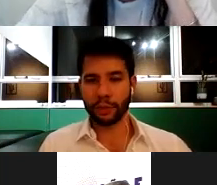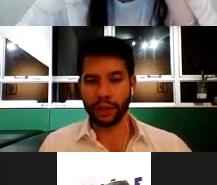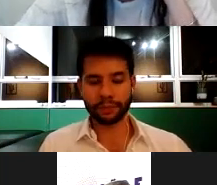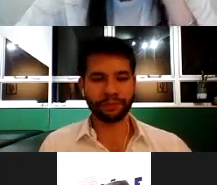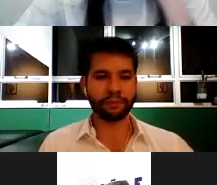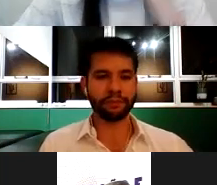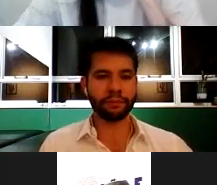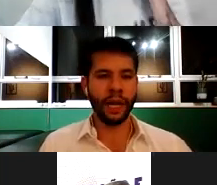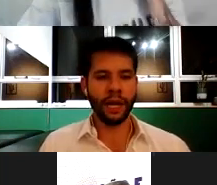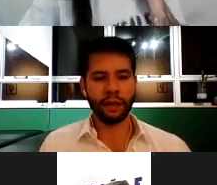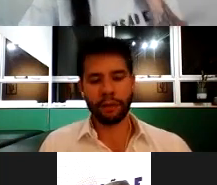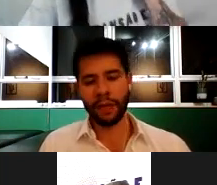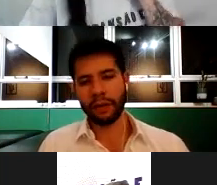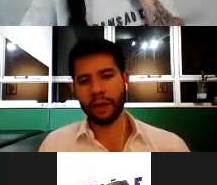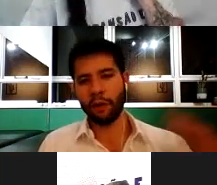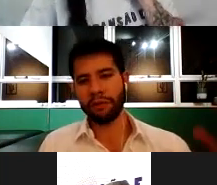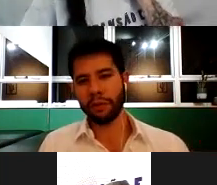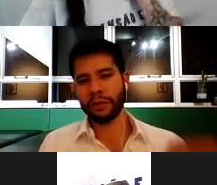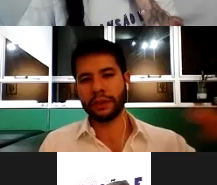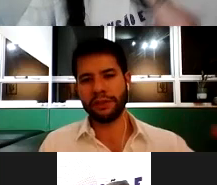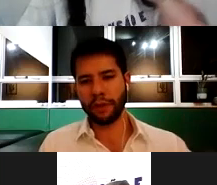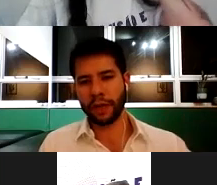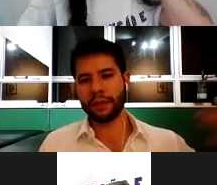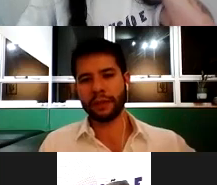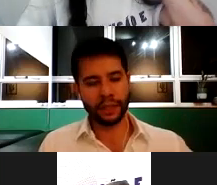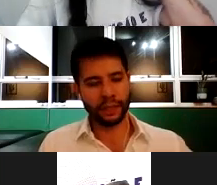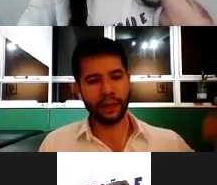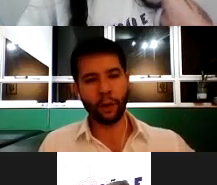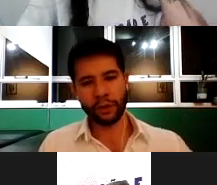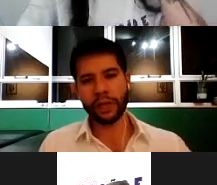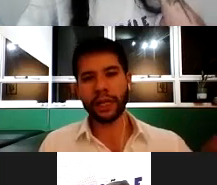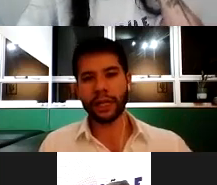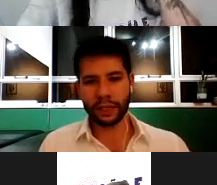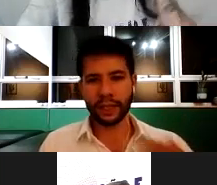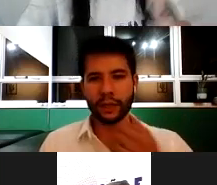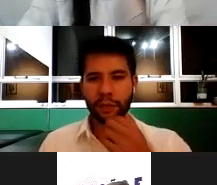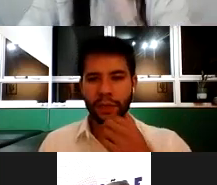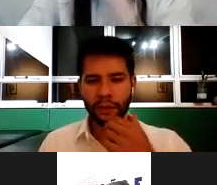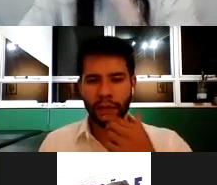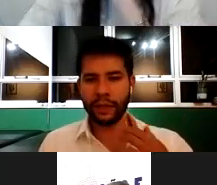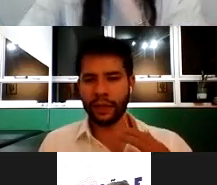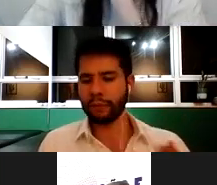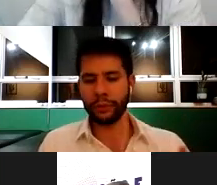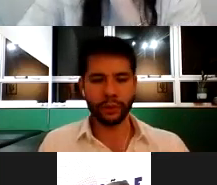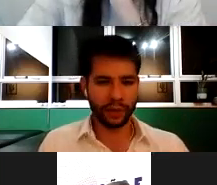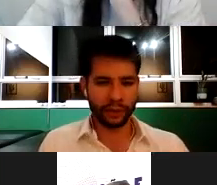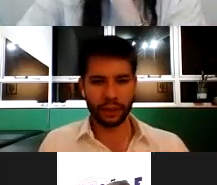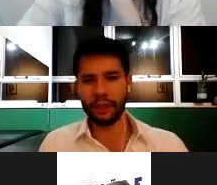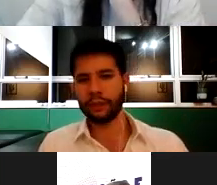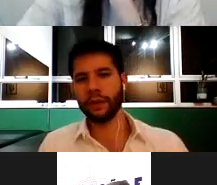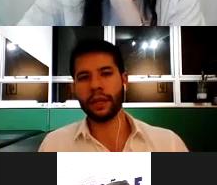naquele hospital. E a família ouviu de forma rotineira ali naquele hospital que ele é